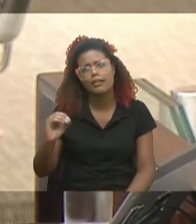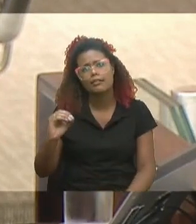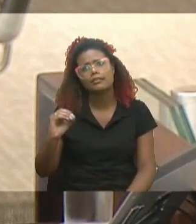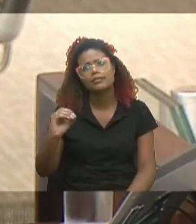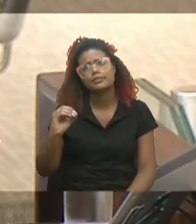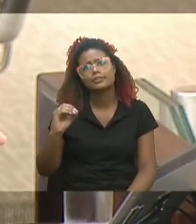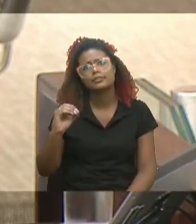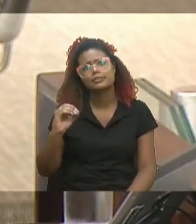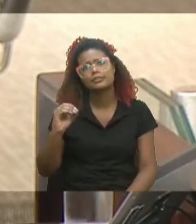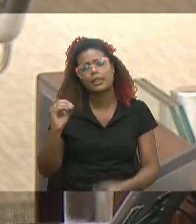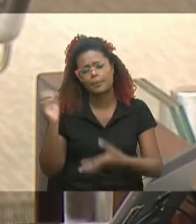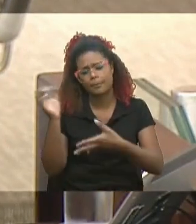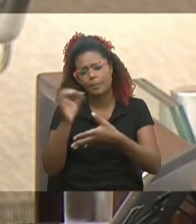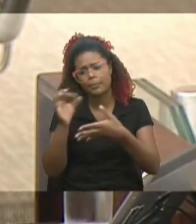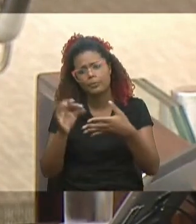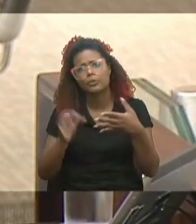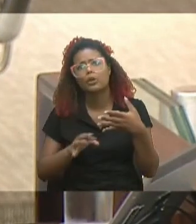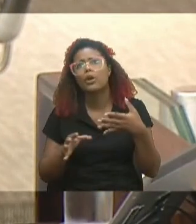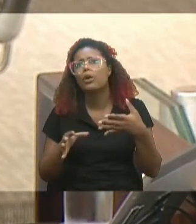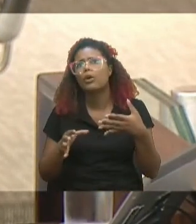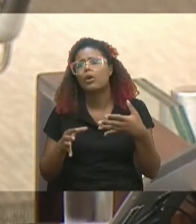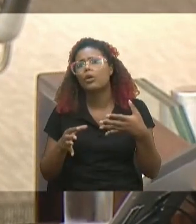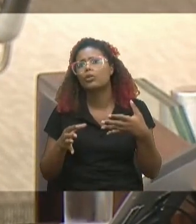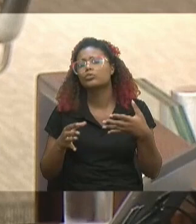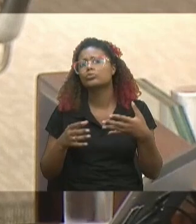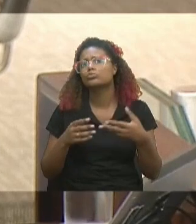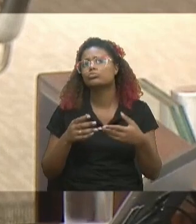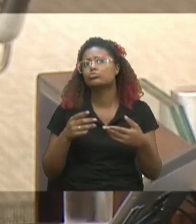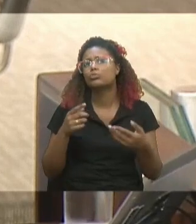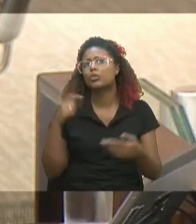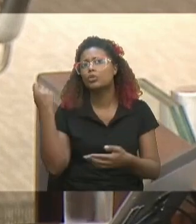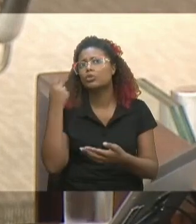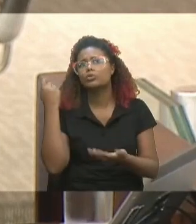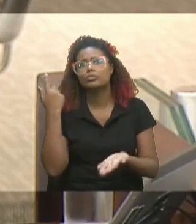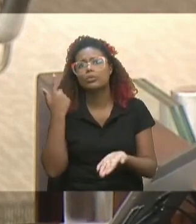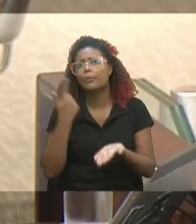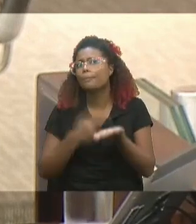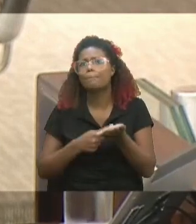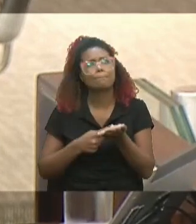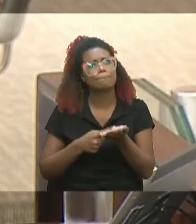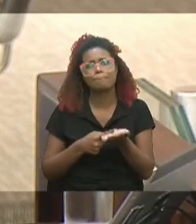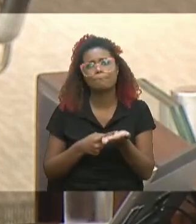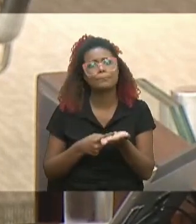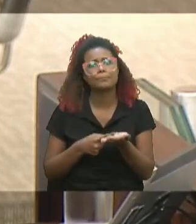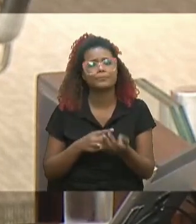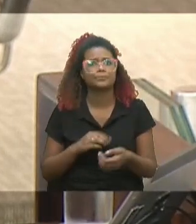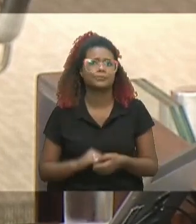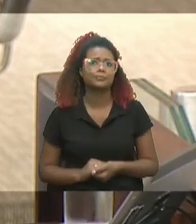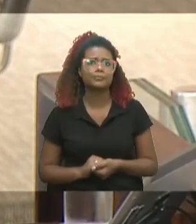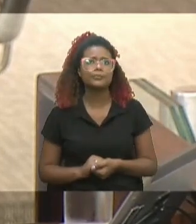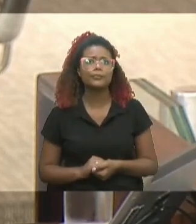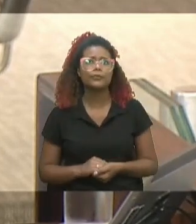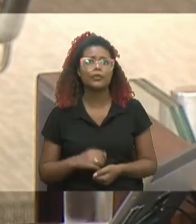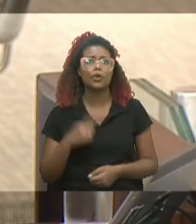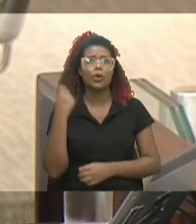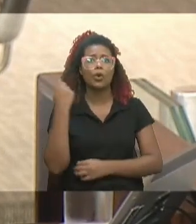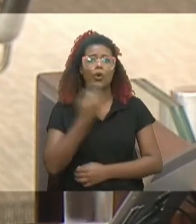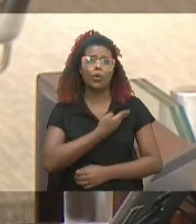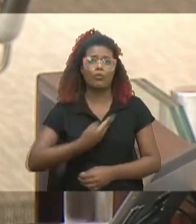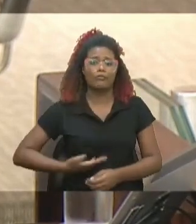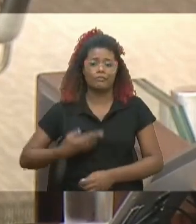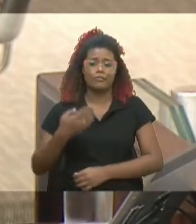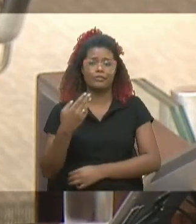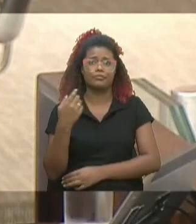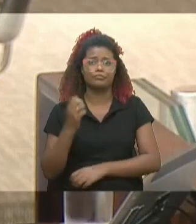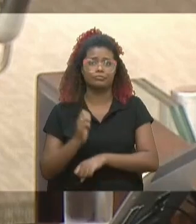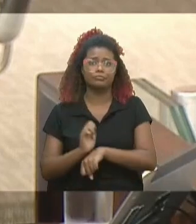do Rio Grande do Sul não cumpre do seu próprio plano Estadual de Educação o governo do estado que diz que priorizará a